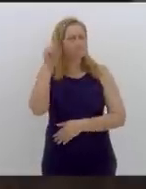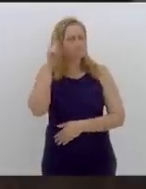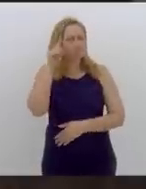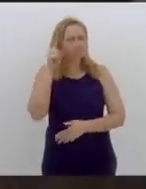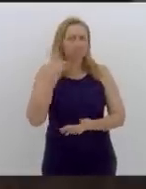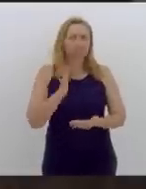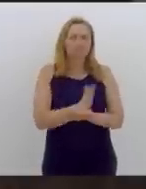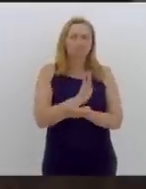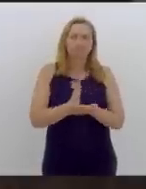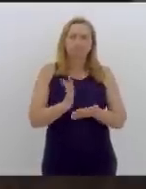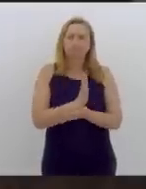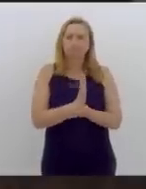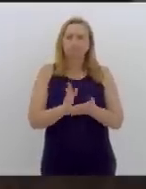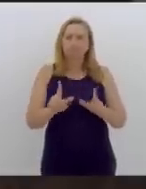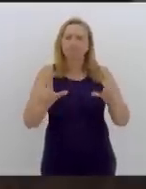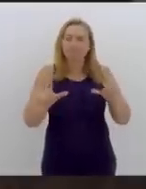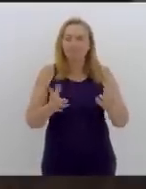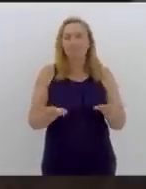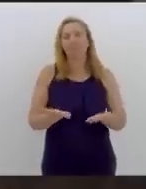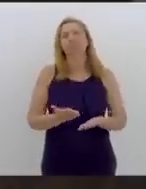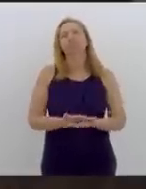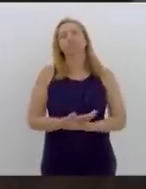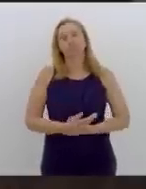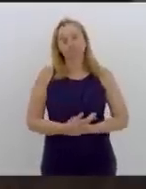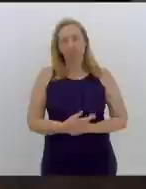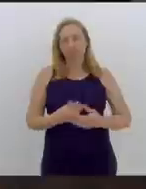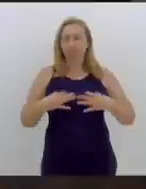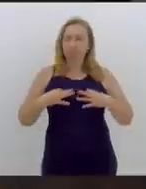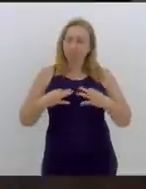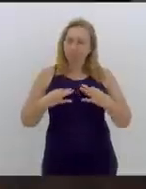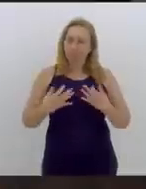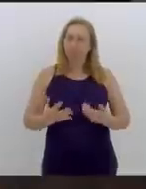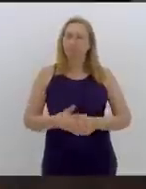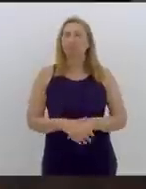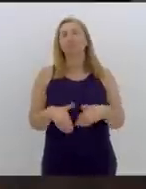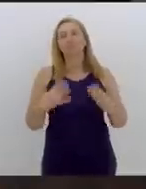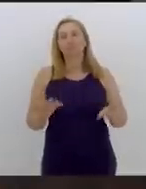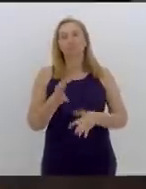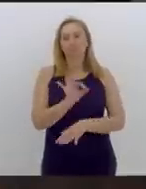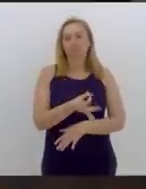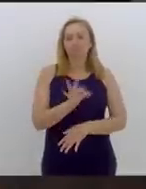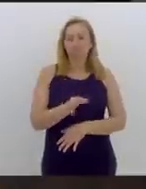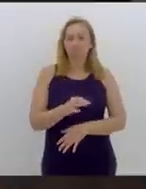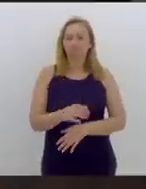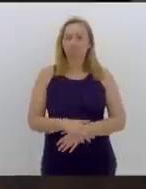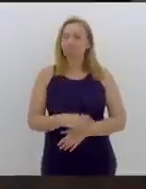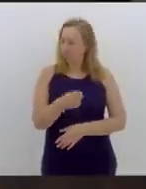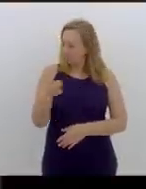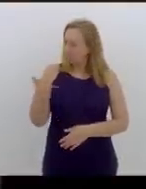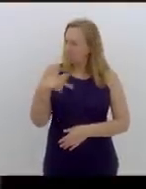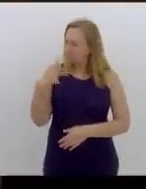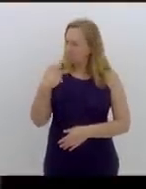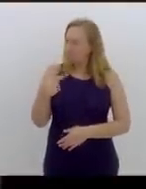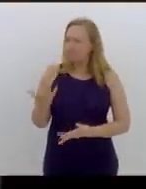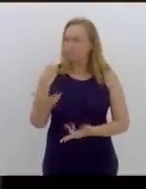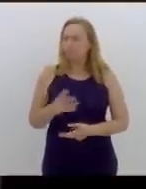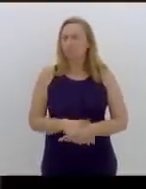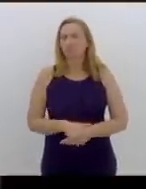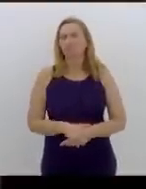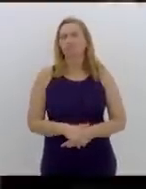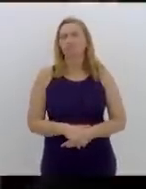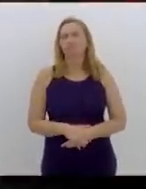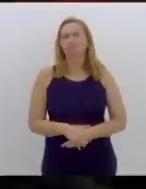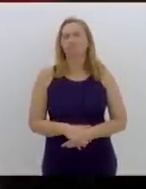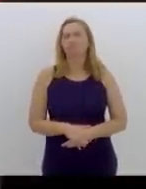me expondo muito das vezes e colocando à disposição Então pode ter certeza que nós vamos o que você acabou de falar é uma questão de você